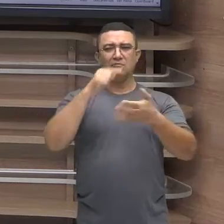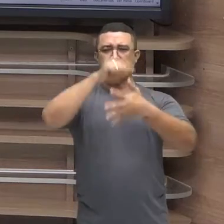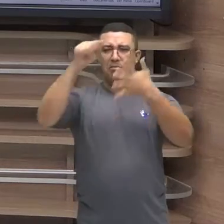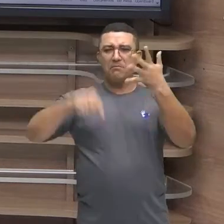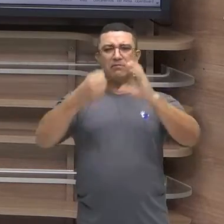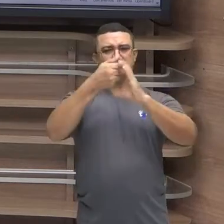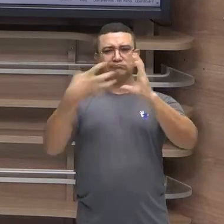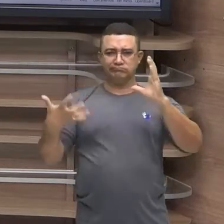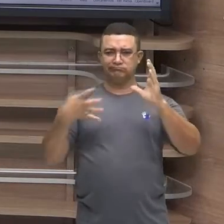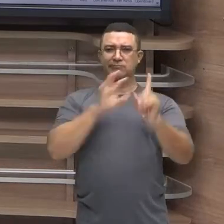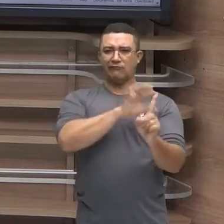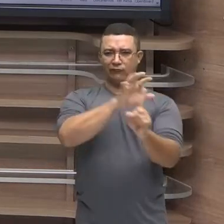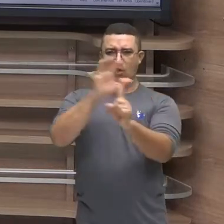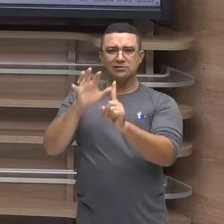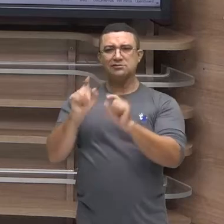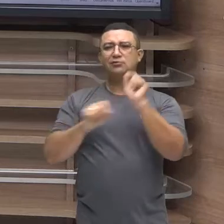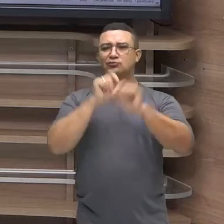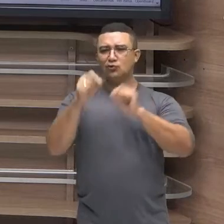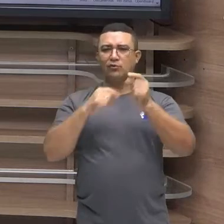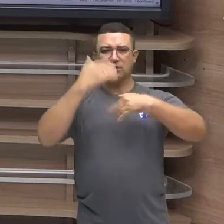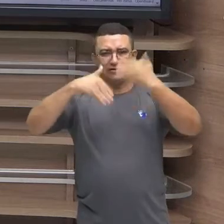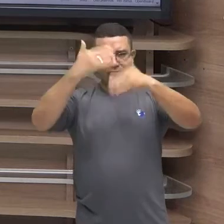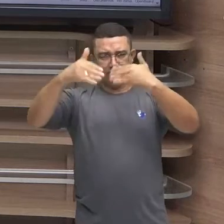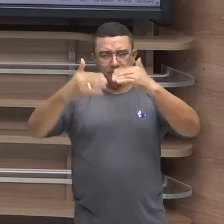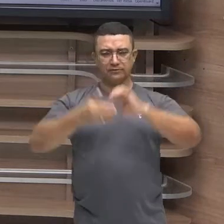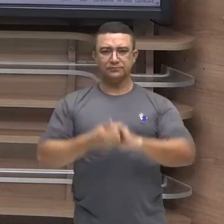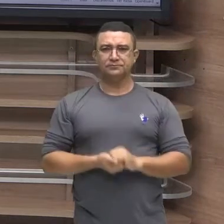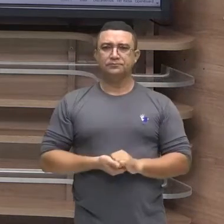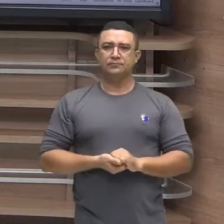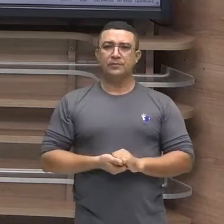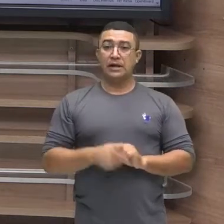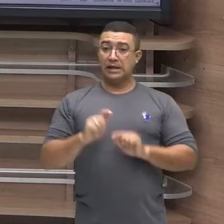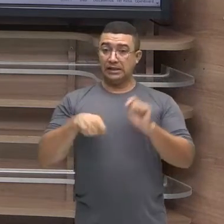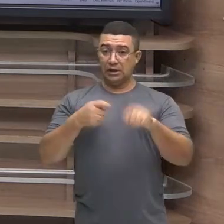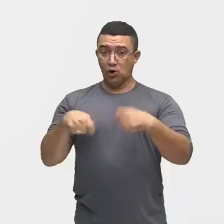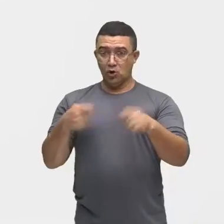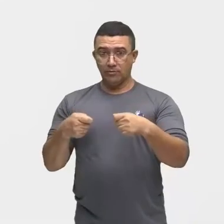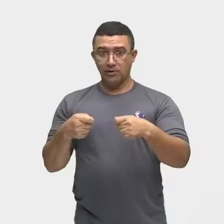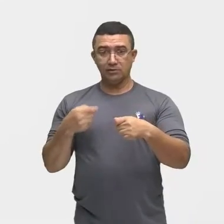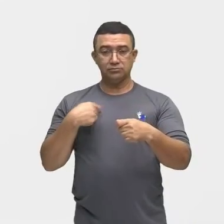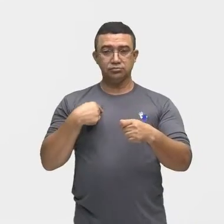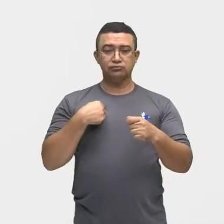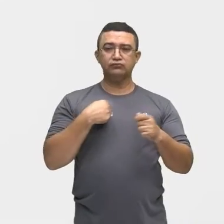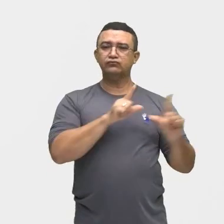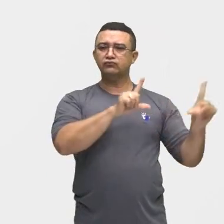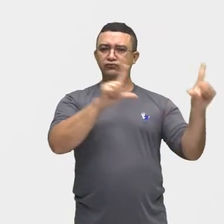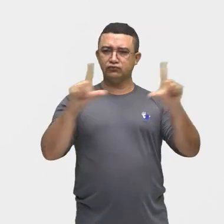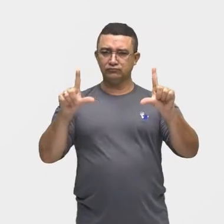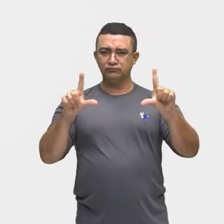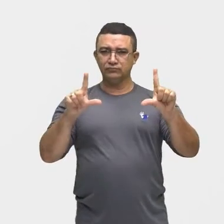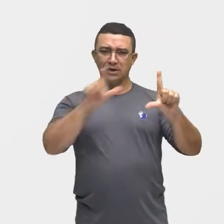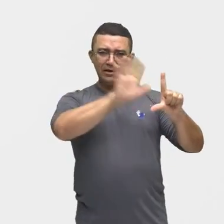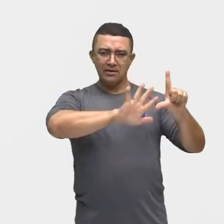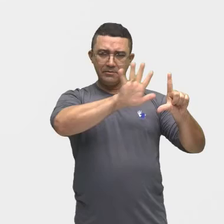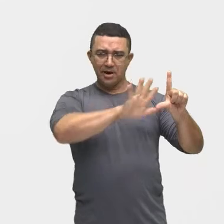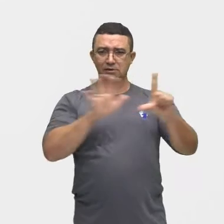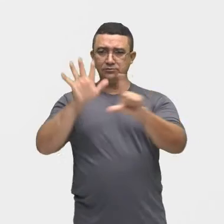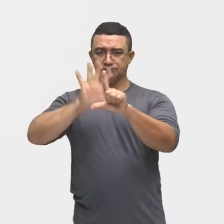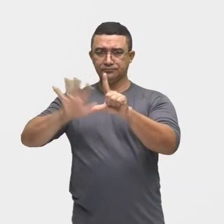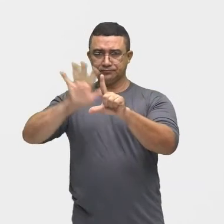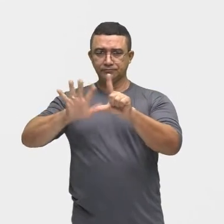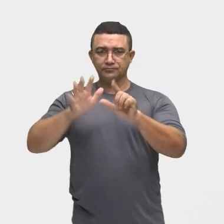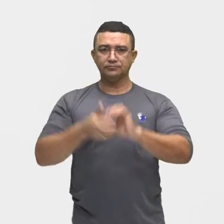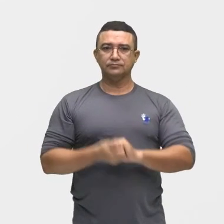aí influenciar nisso. Aí também na economia, né, a gente tem 2 imagens para mostrar para vocês, um destaque para essa